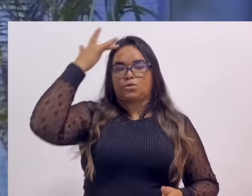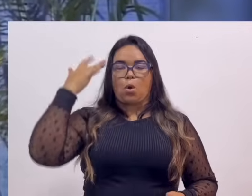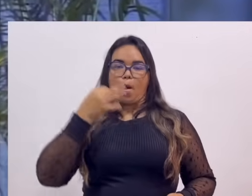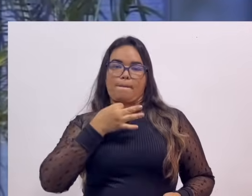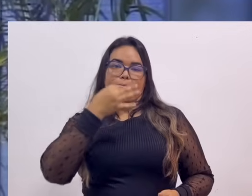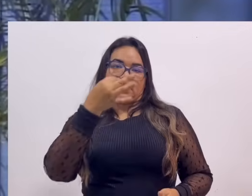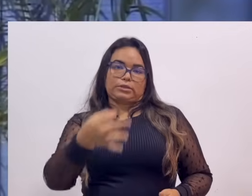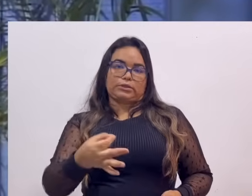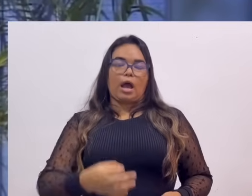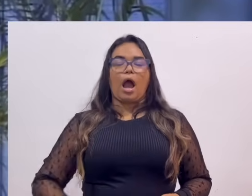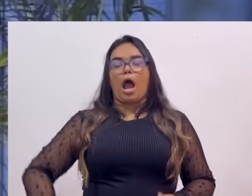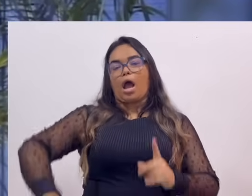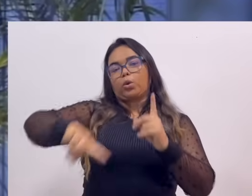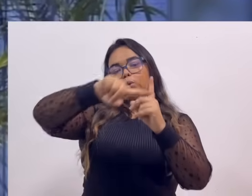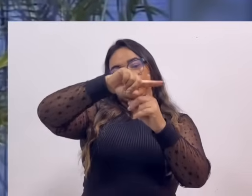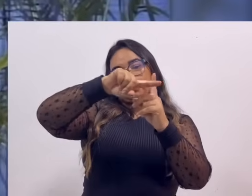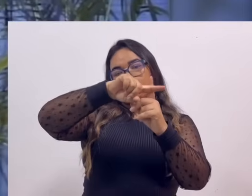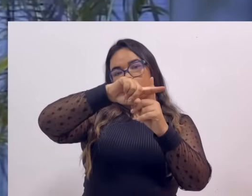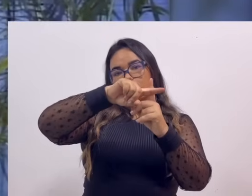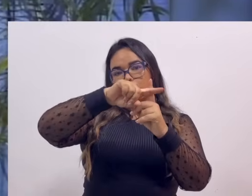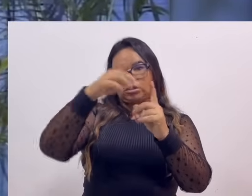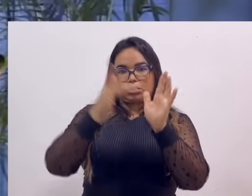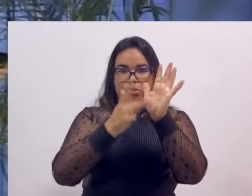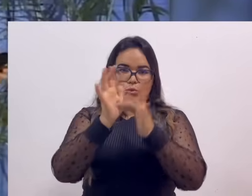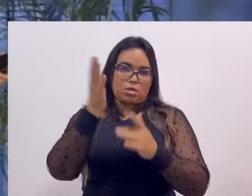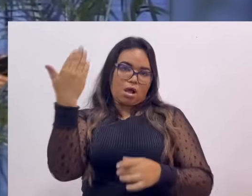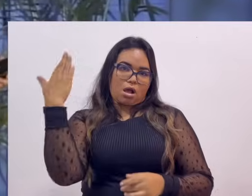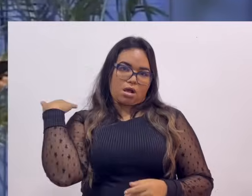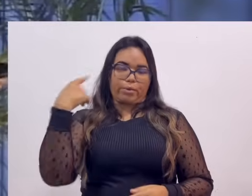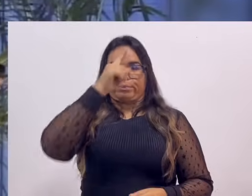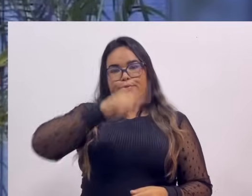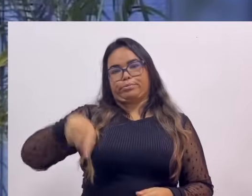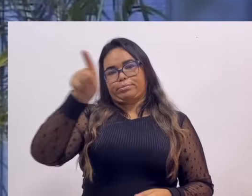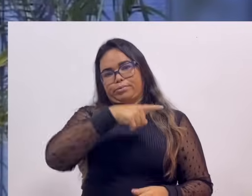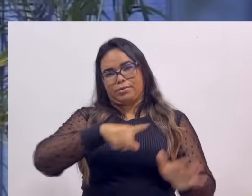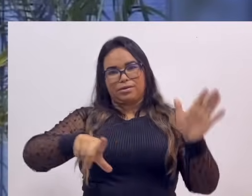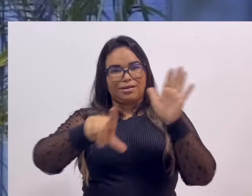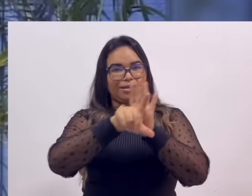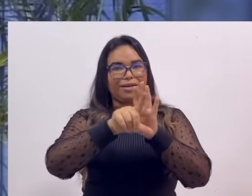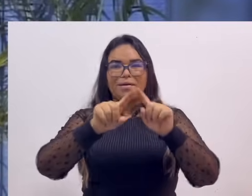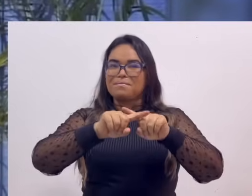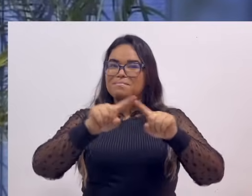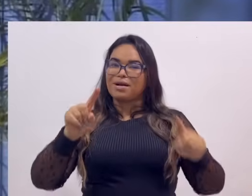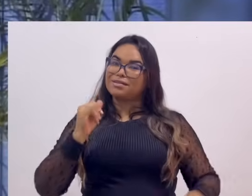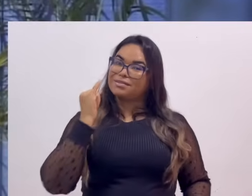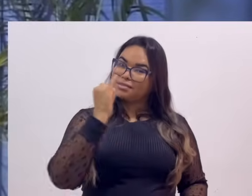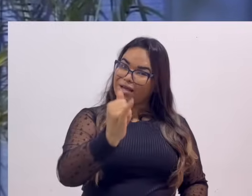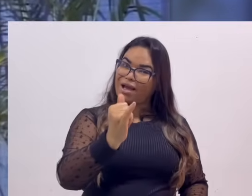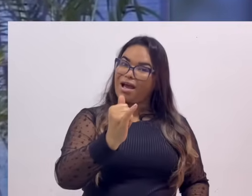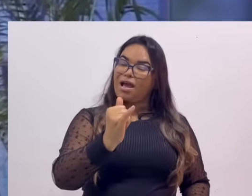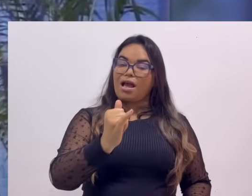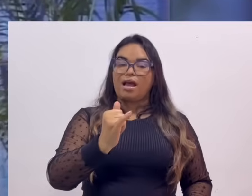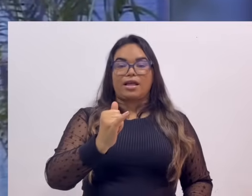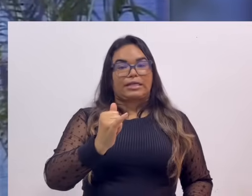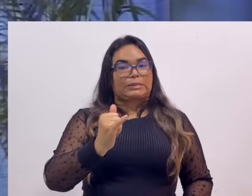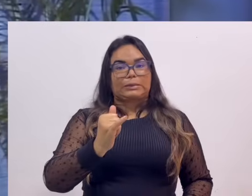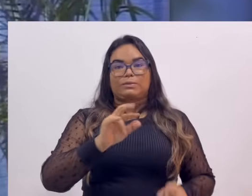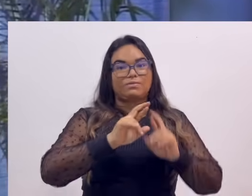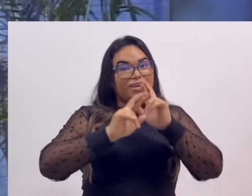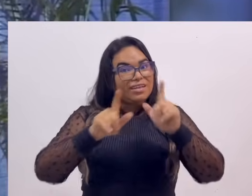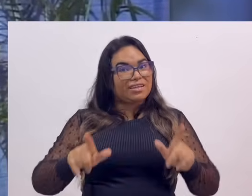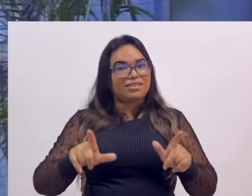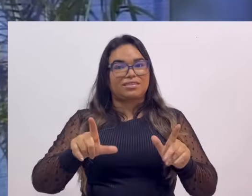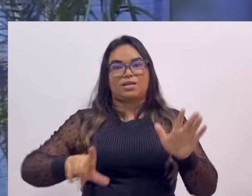de dizer que a cruz anulou a lei. Mas eu gostaria de dizer que a cruz é justamente a garantia de que a lei está